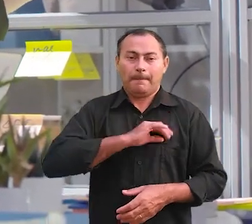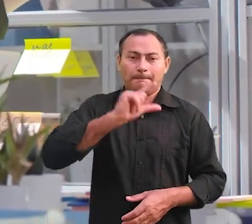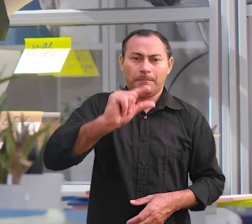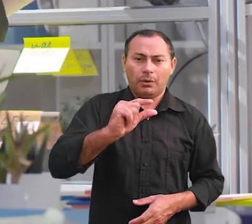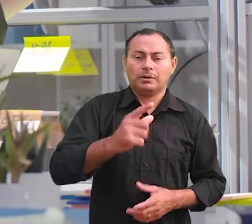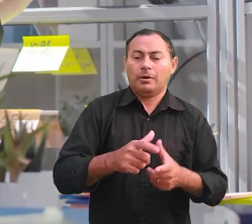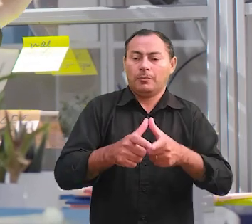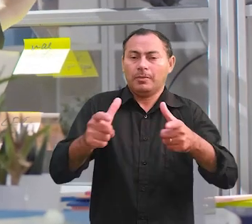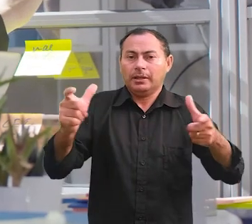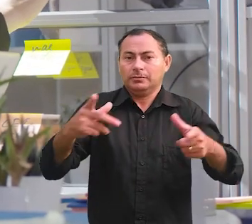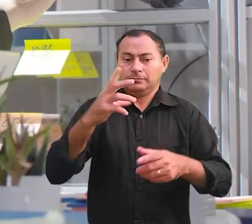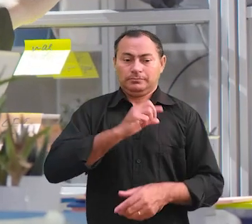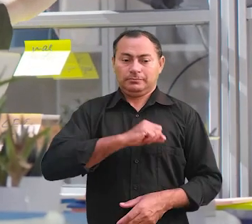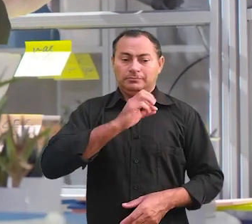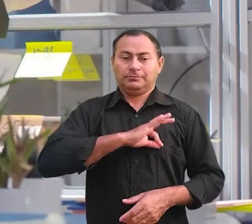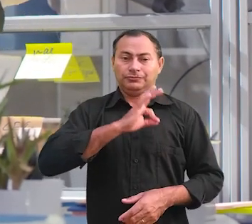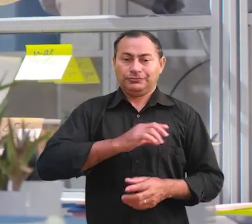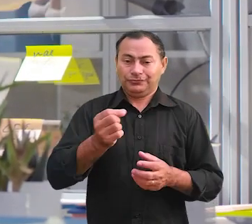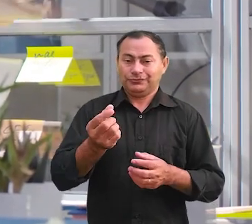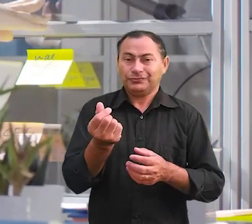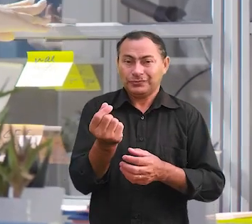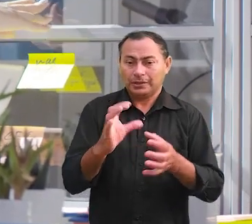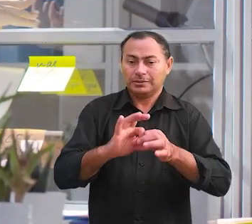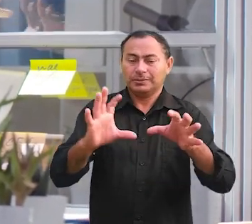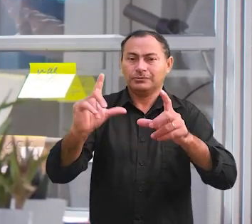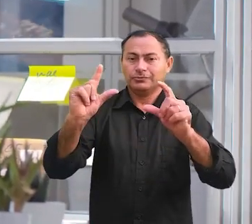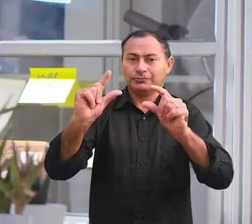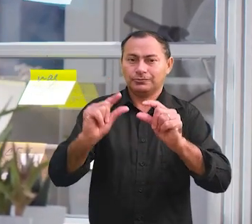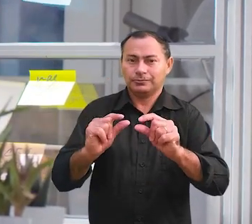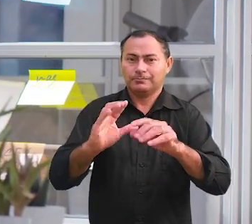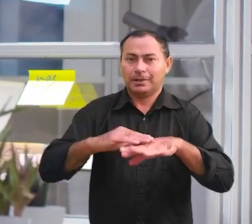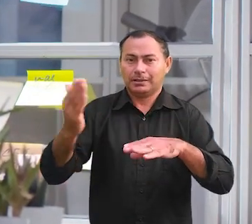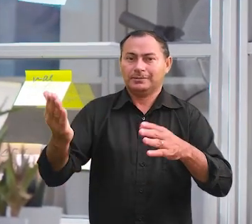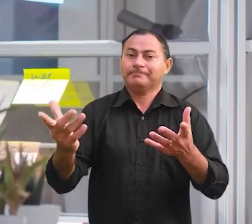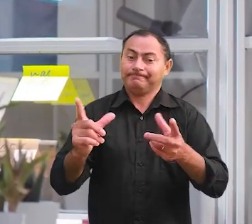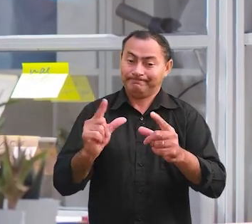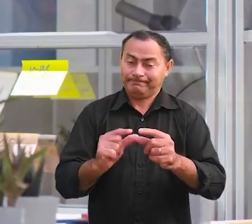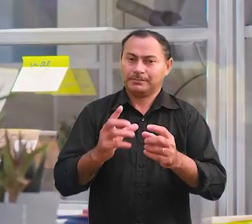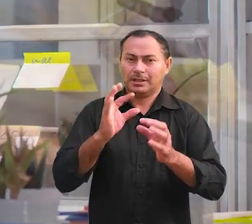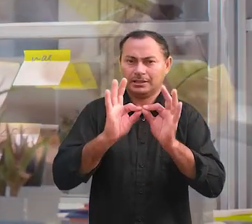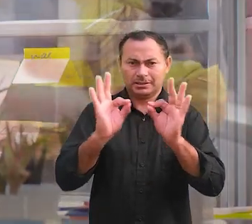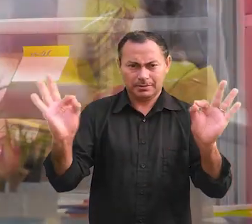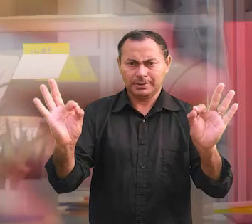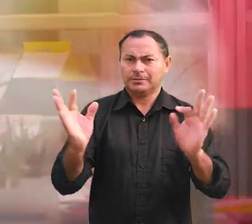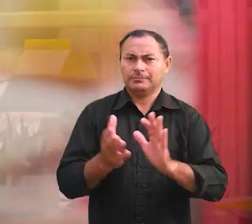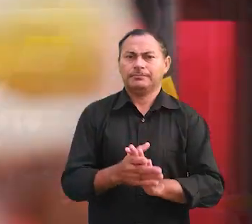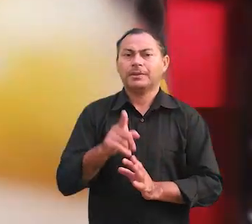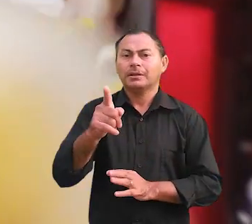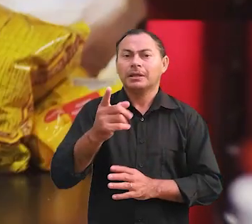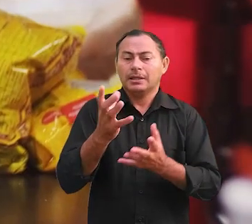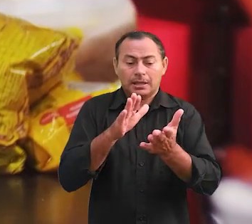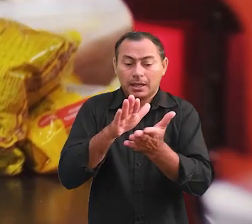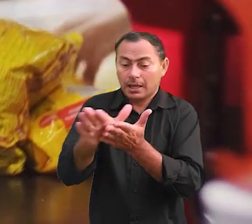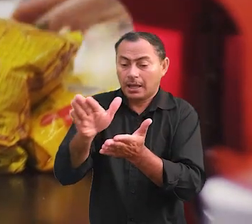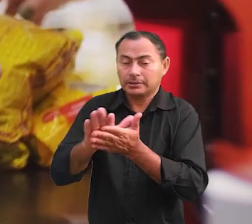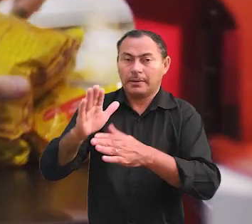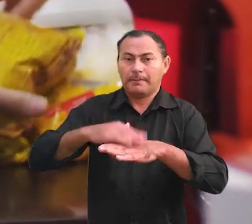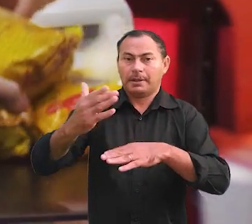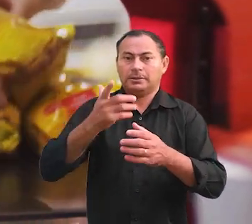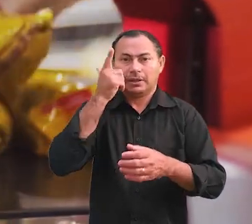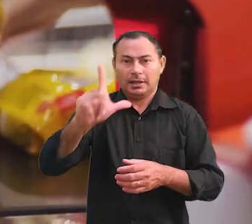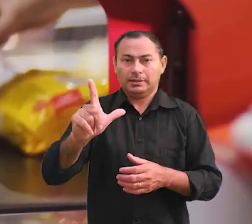você ganhava pouco ela só aumenta e o seu dinheiro disponível diminui cada vez mais é muito simples se você